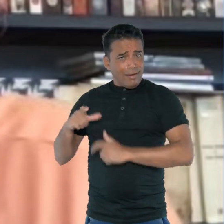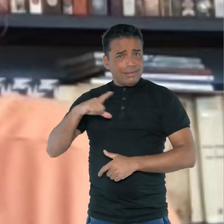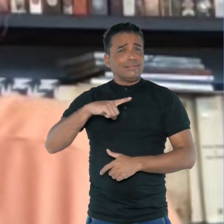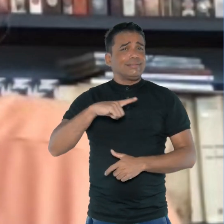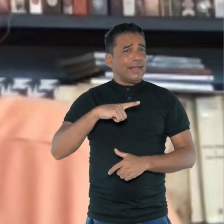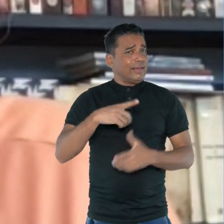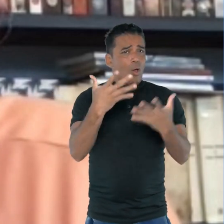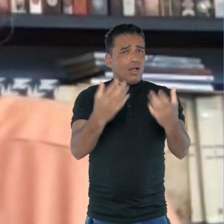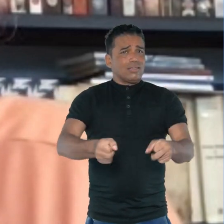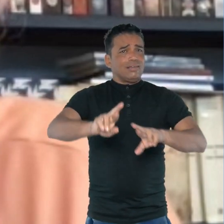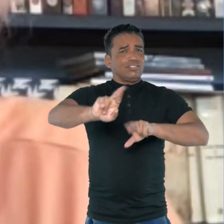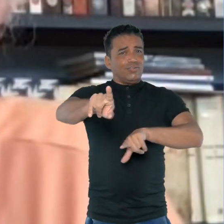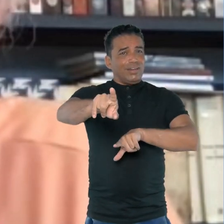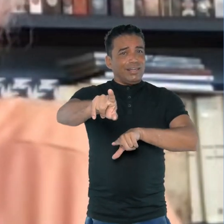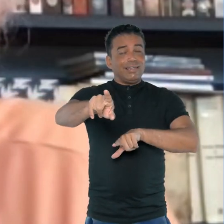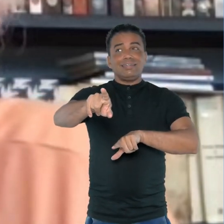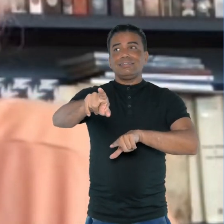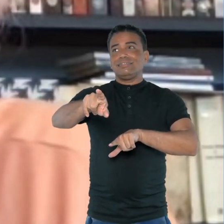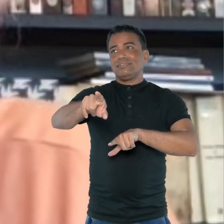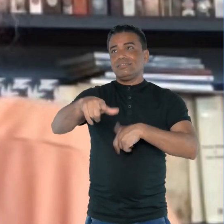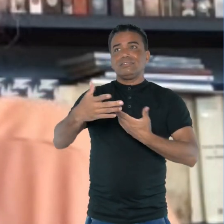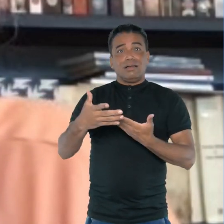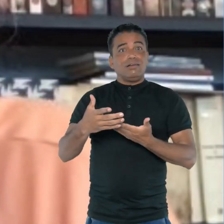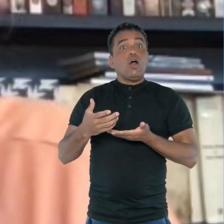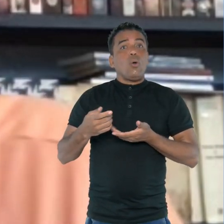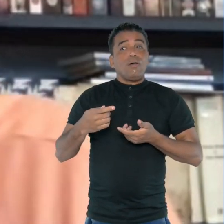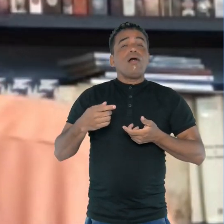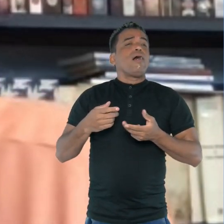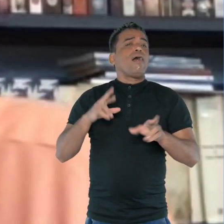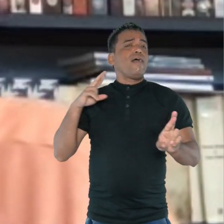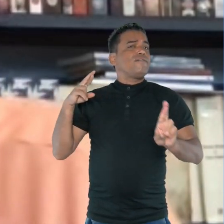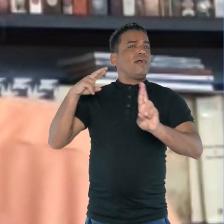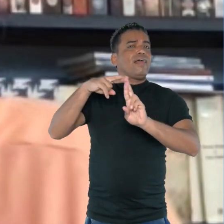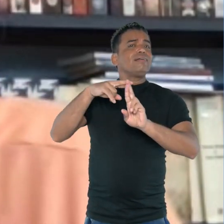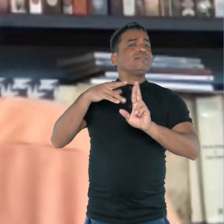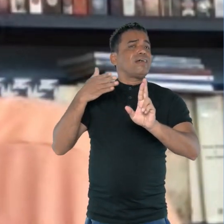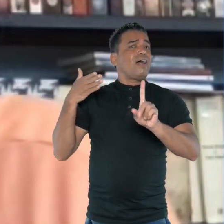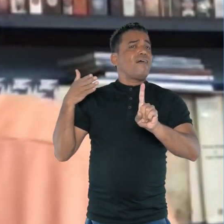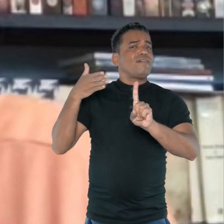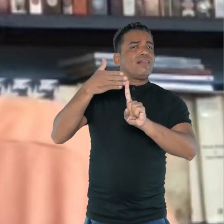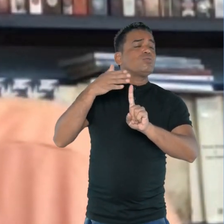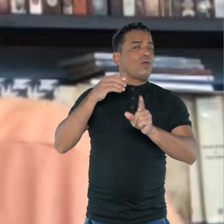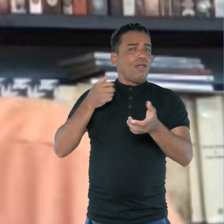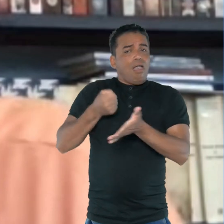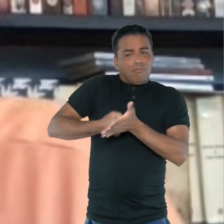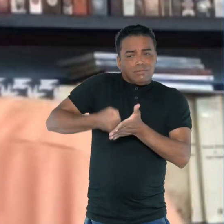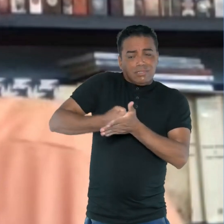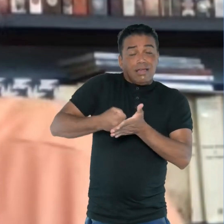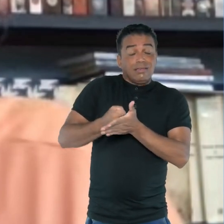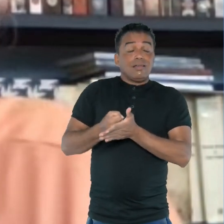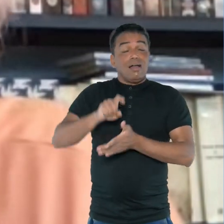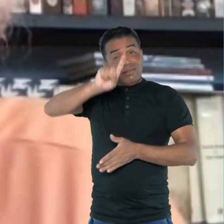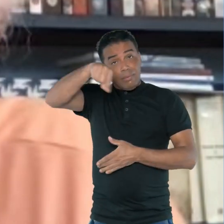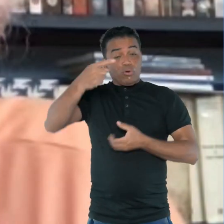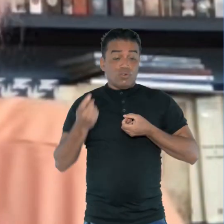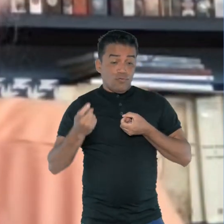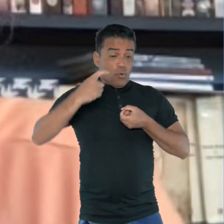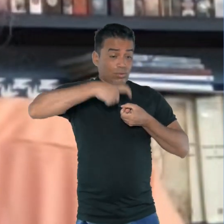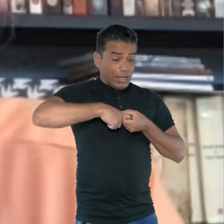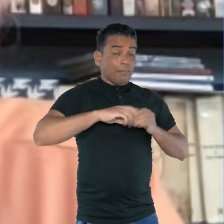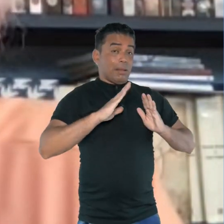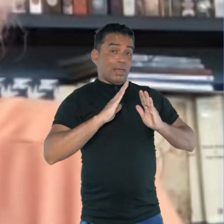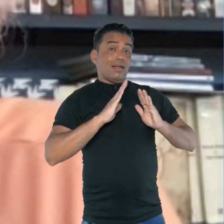se referiam à existência. E depois eu voltei para a minha cidade, me